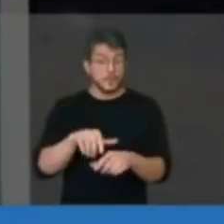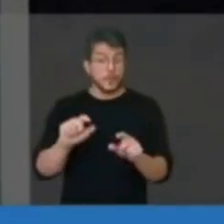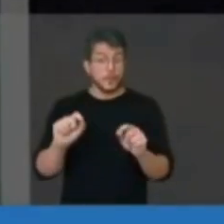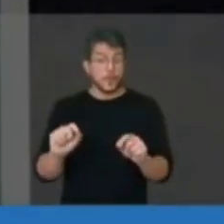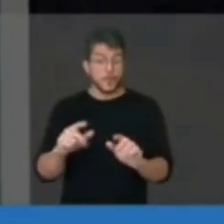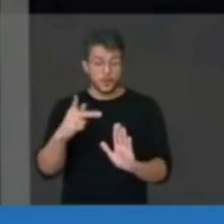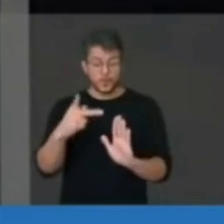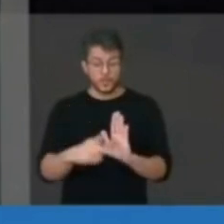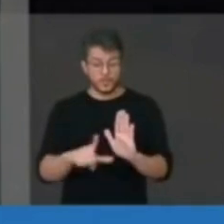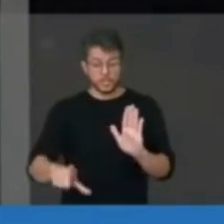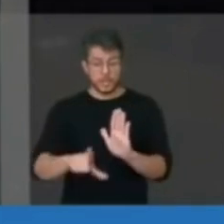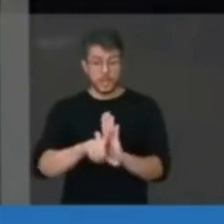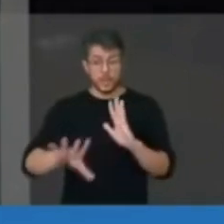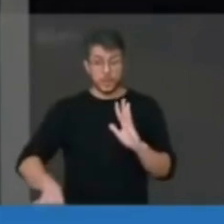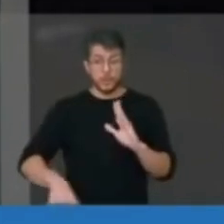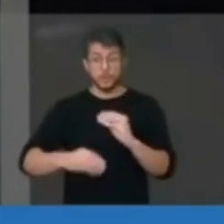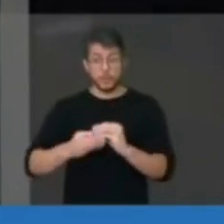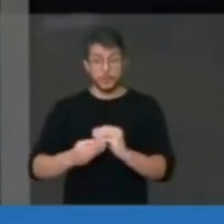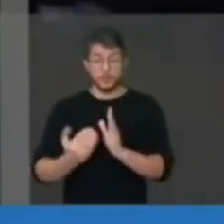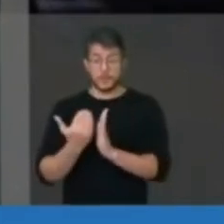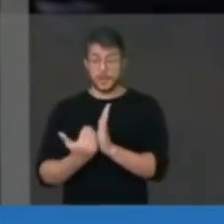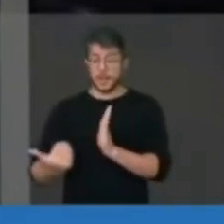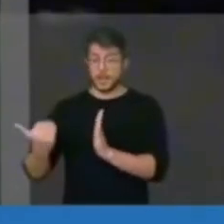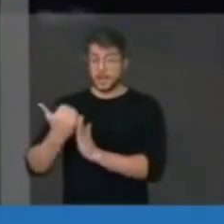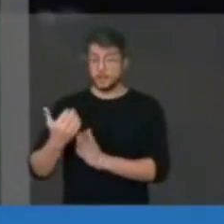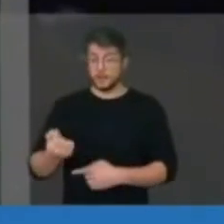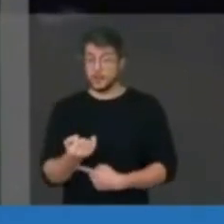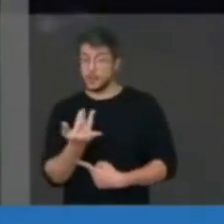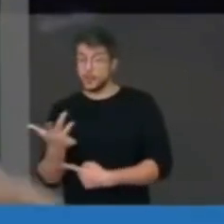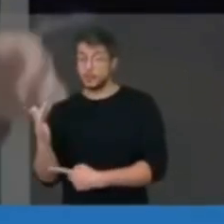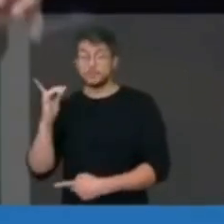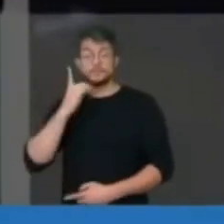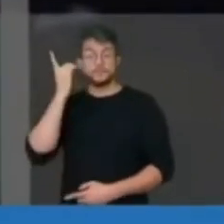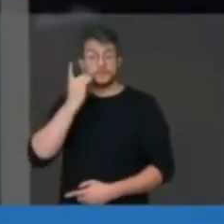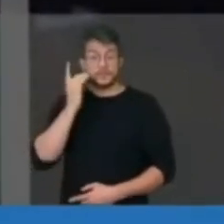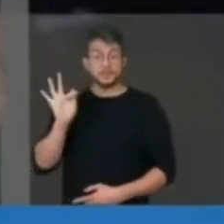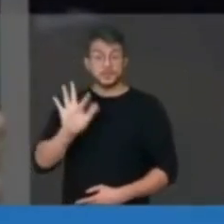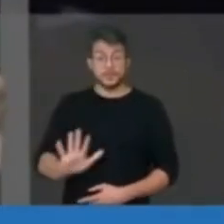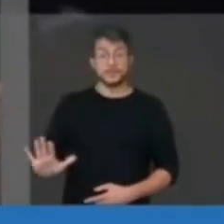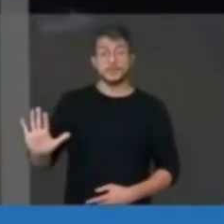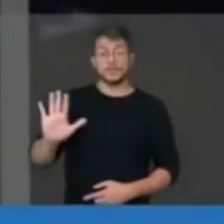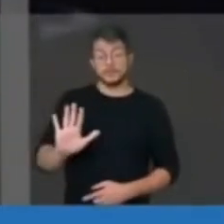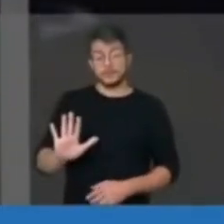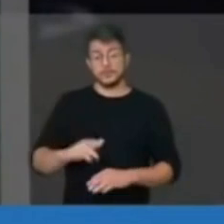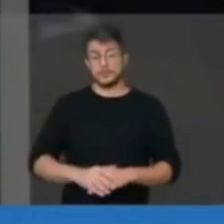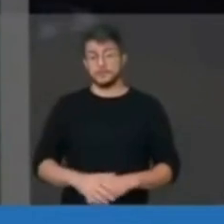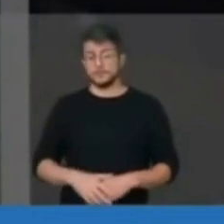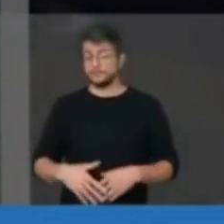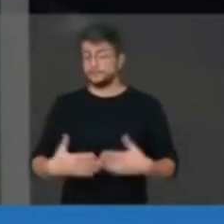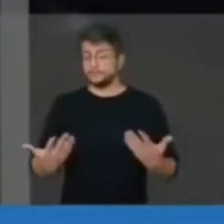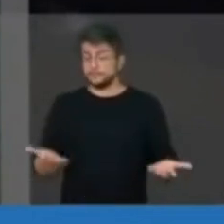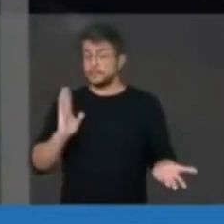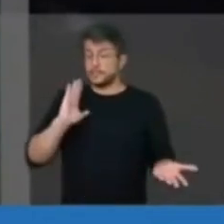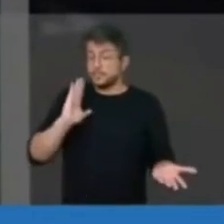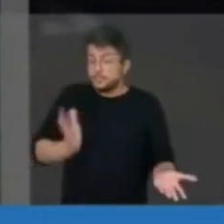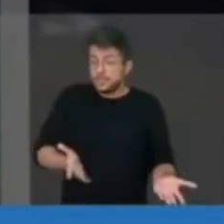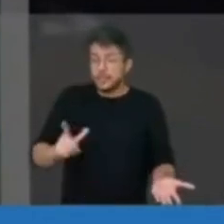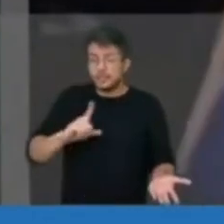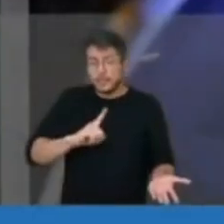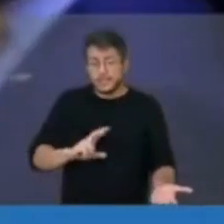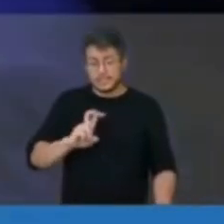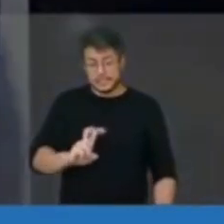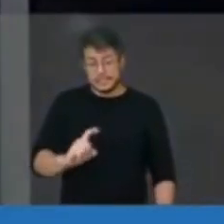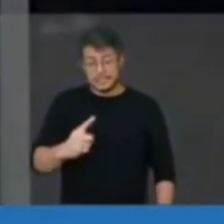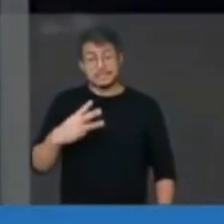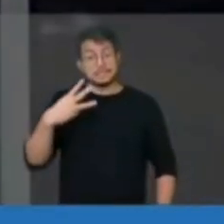lei complementar para aumentar o número de deputados federais, como se não fosse já suficiente o número que nós temos. Pelo